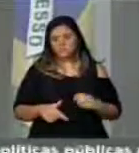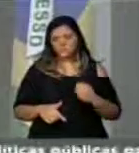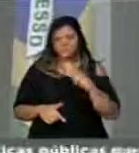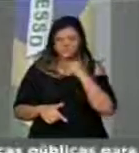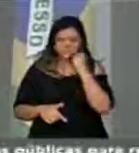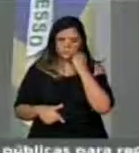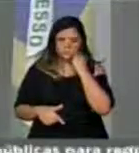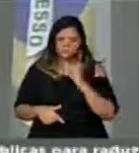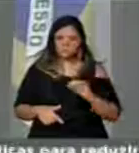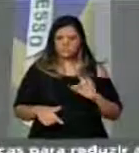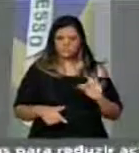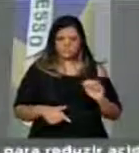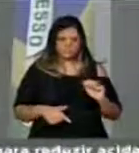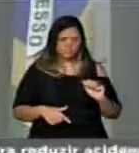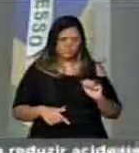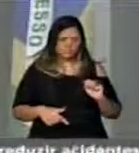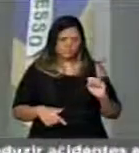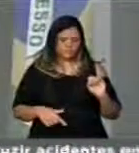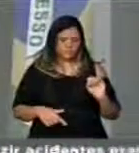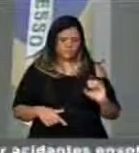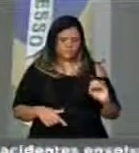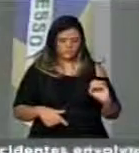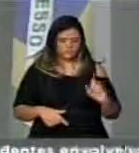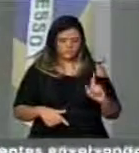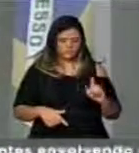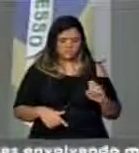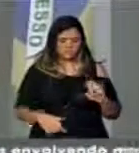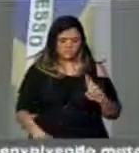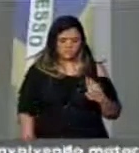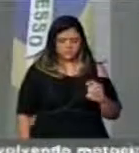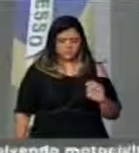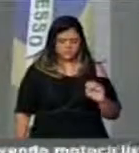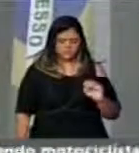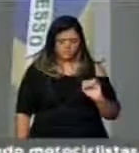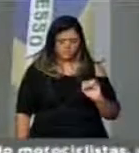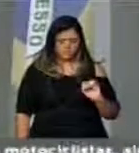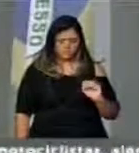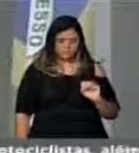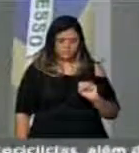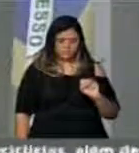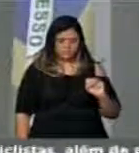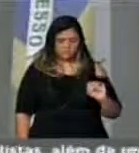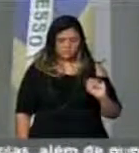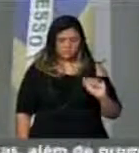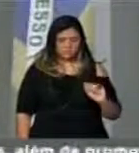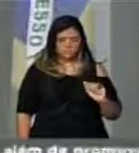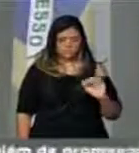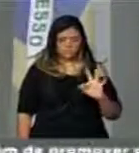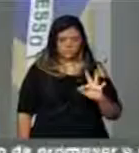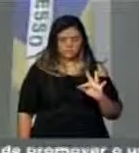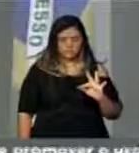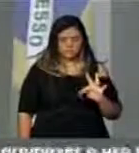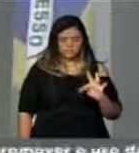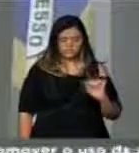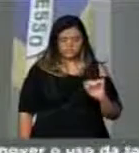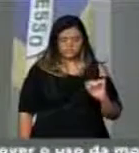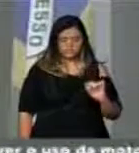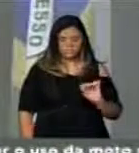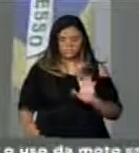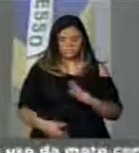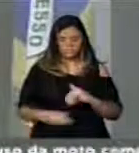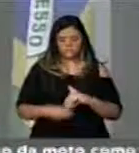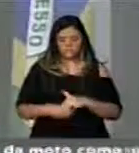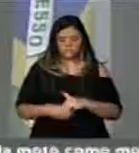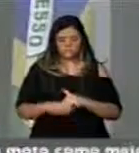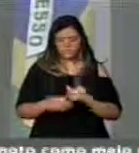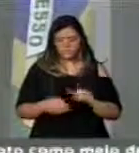a prova um substitutivo de autoria exatamente regulamentando a ação dos gestores nessas empresas estatais o que